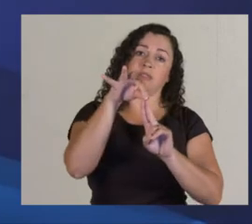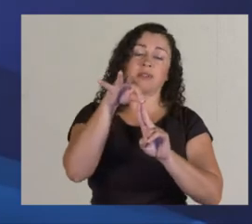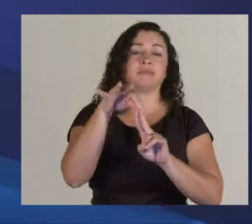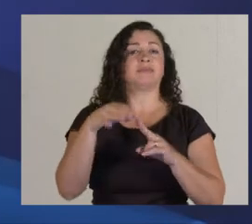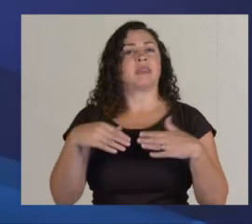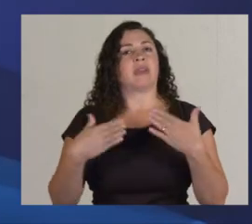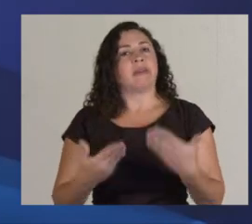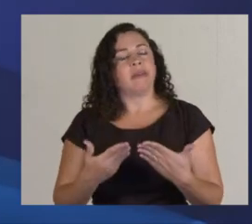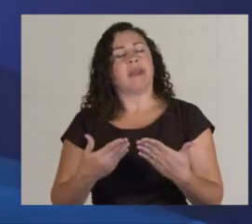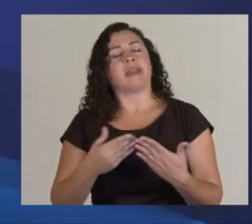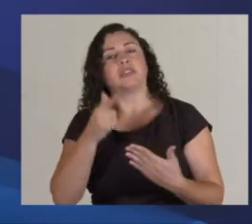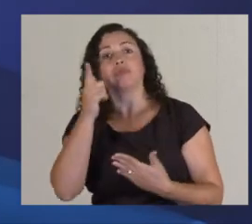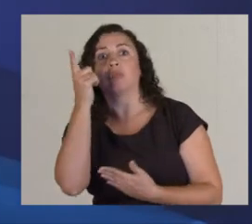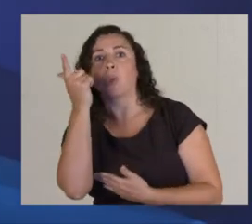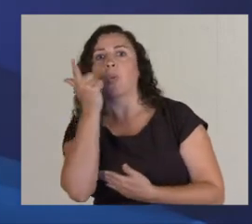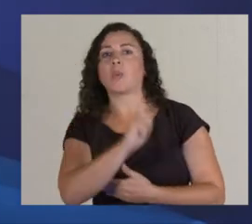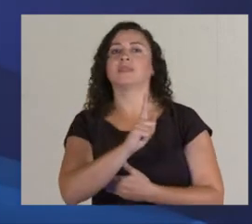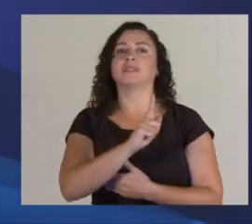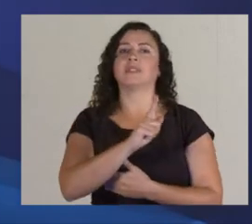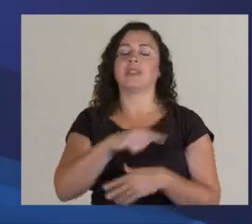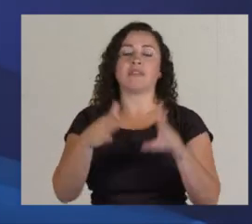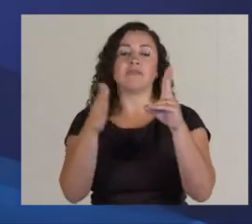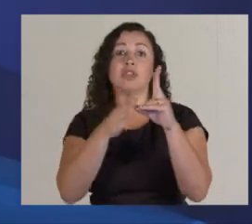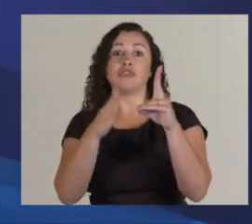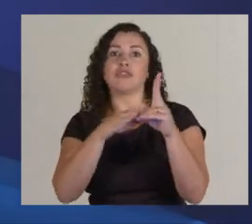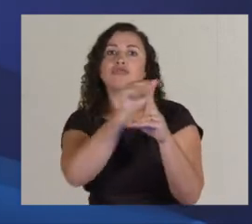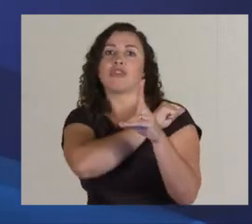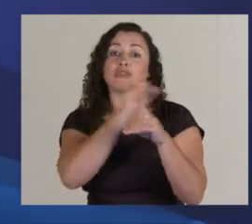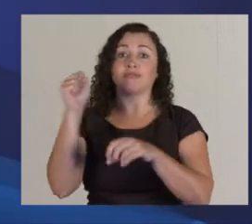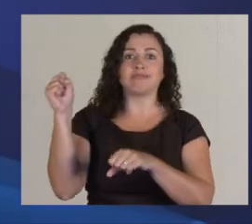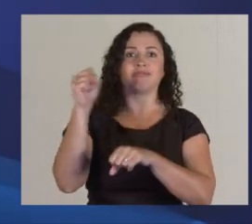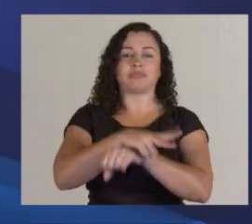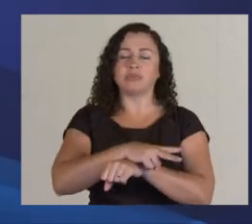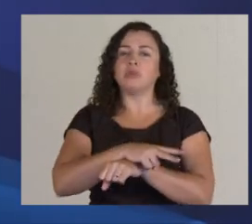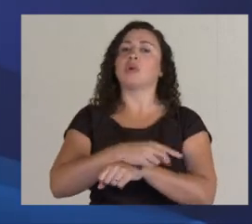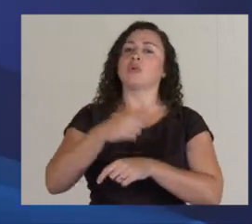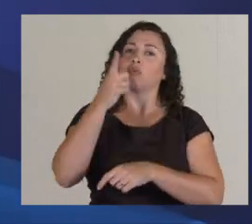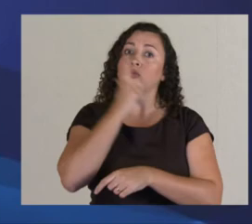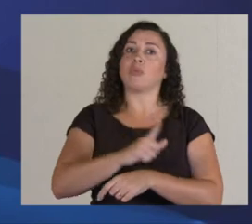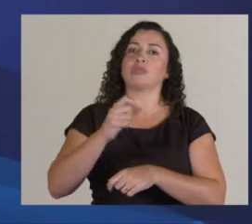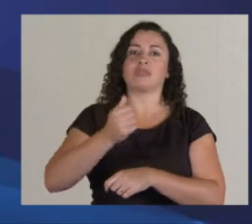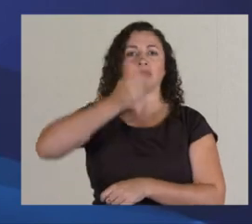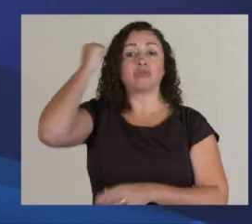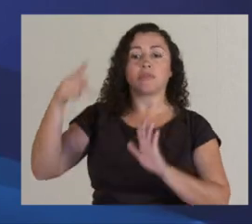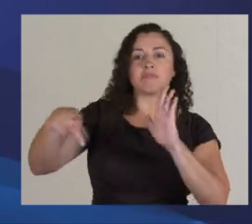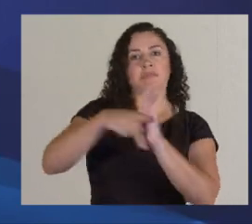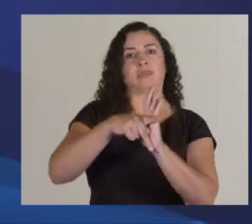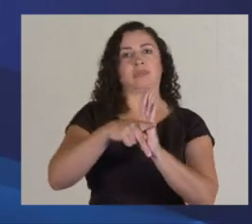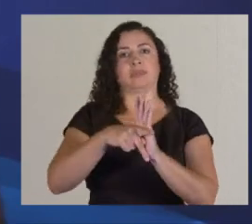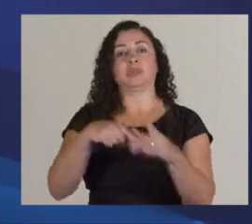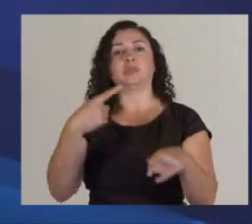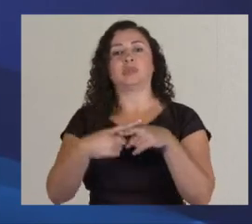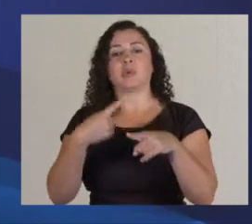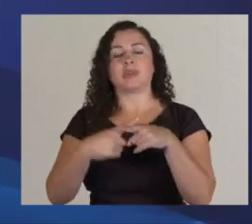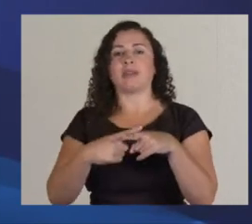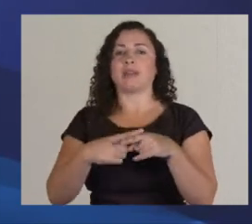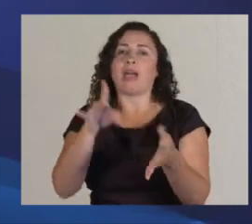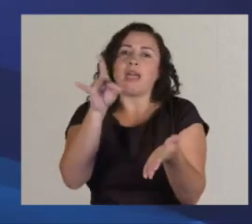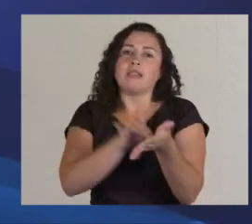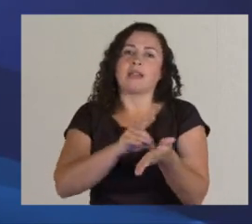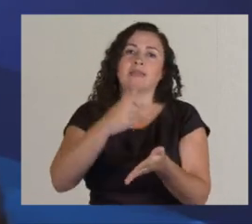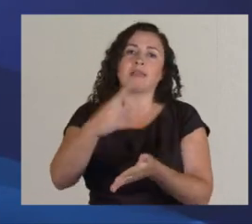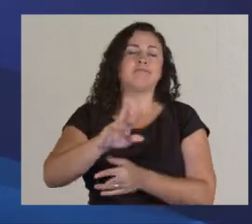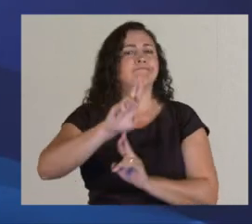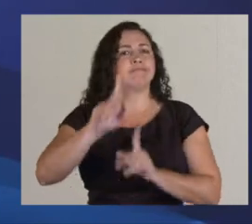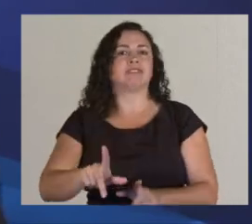UFSCar, para que nós possamos ter esses estudantes optando numa disputa entre eles. Porque, de fato, como as